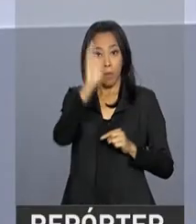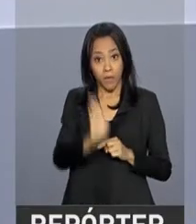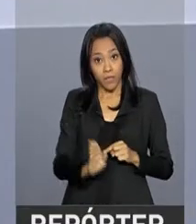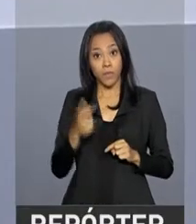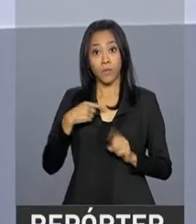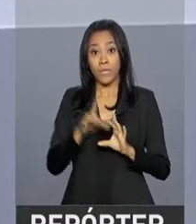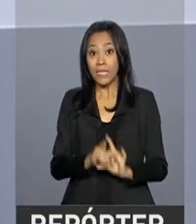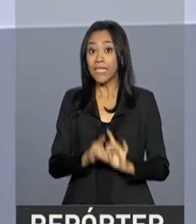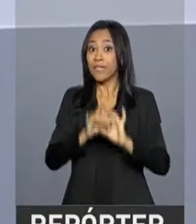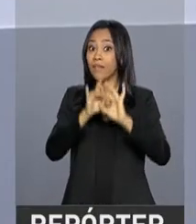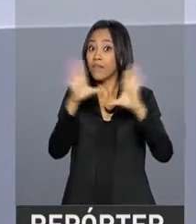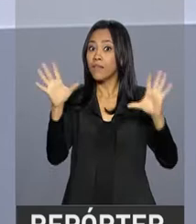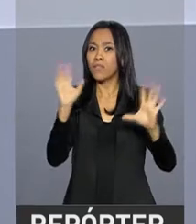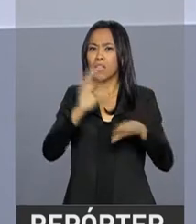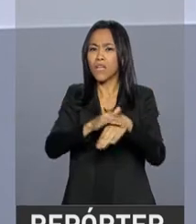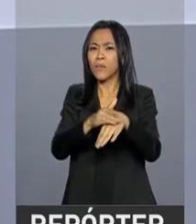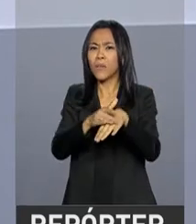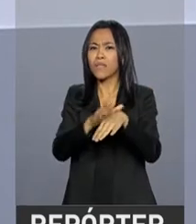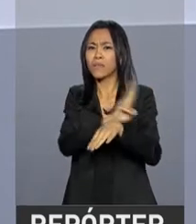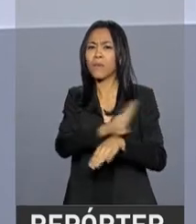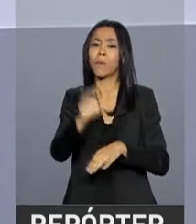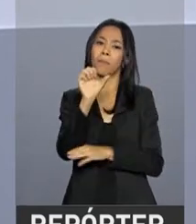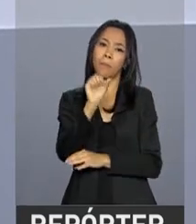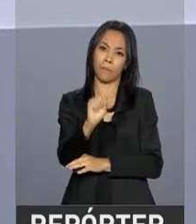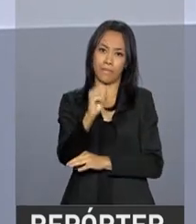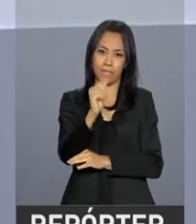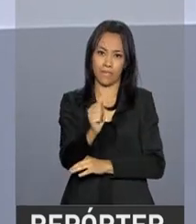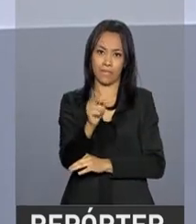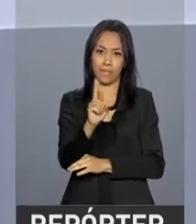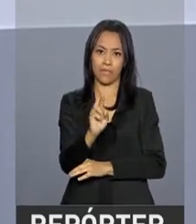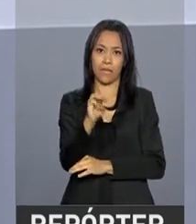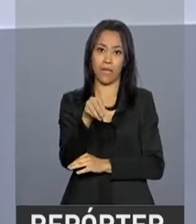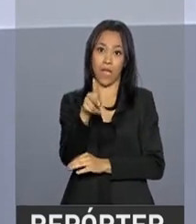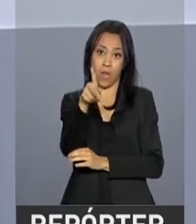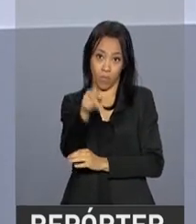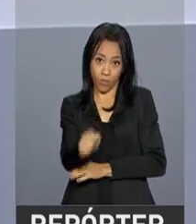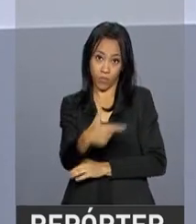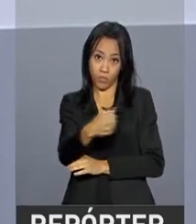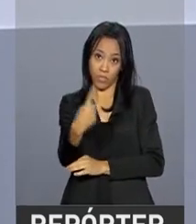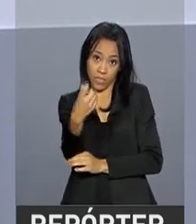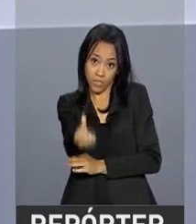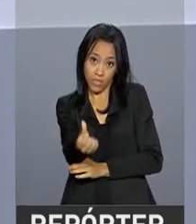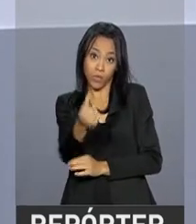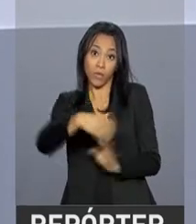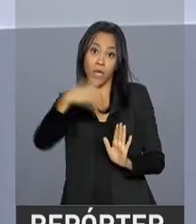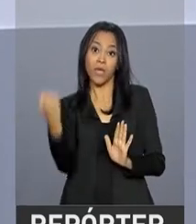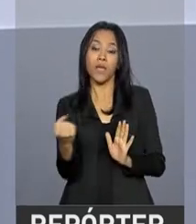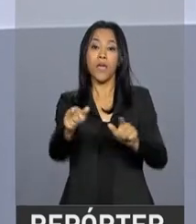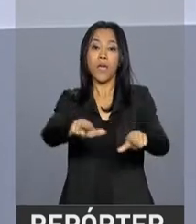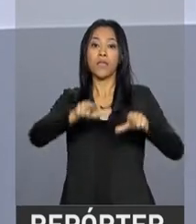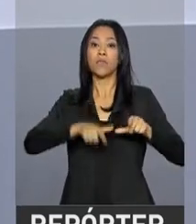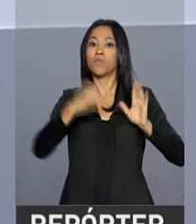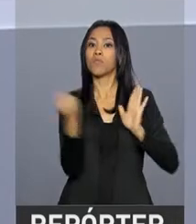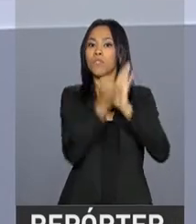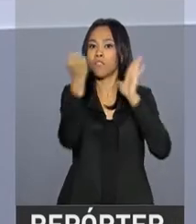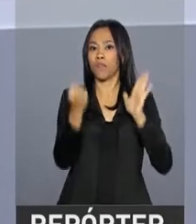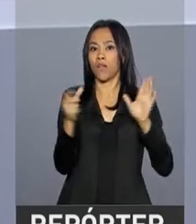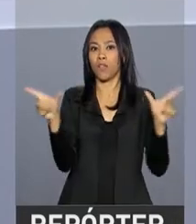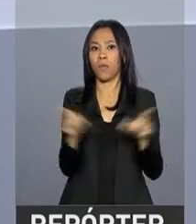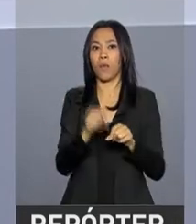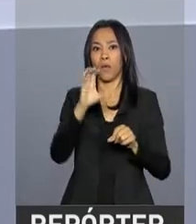livre do sarampo desde 2000 e 16 quando recebeu o certificado de eliminação da doença pela organização mundial da saúde